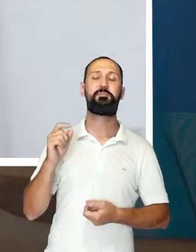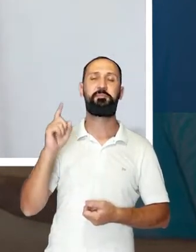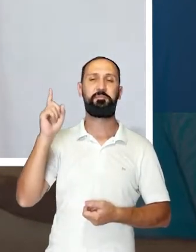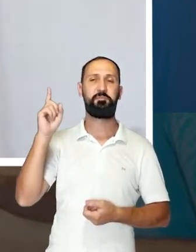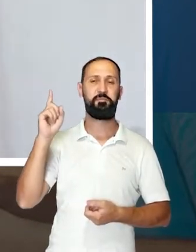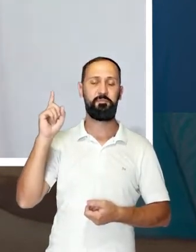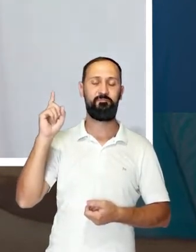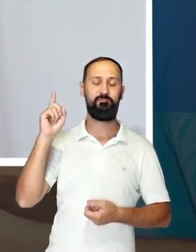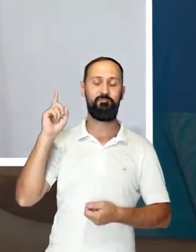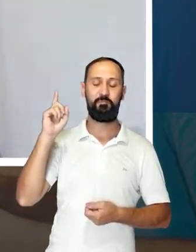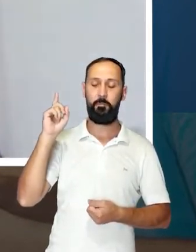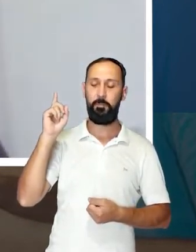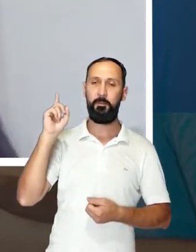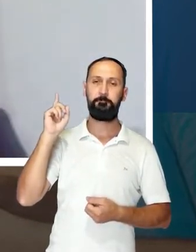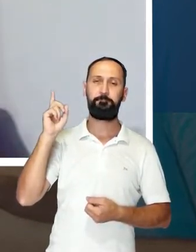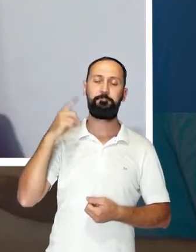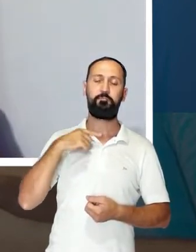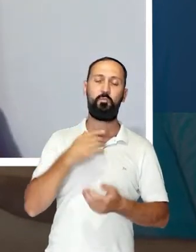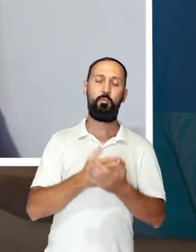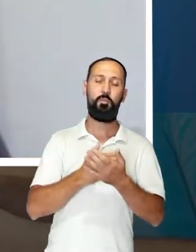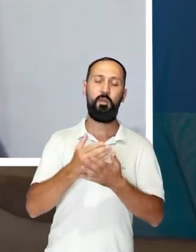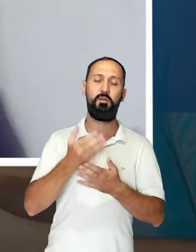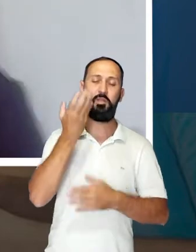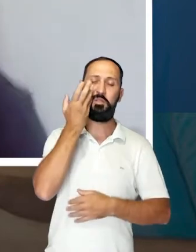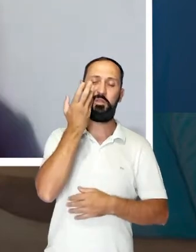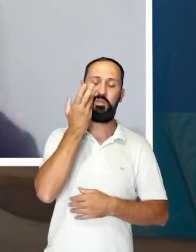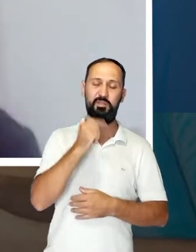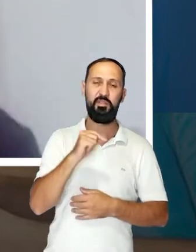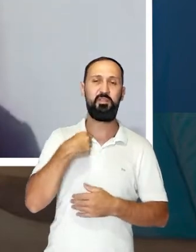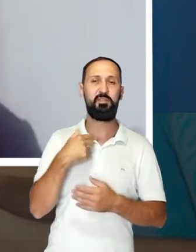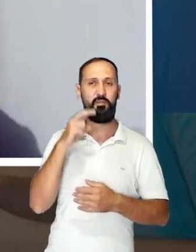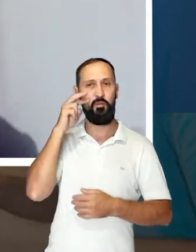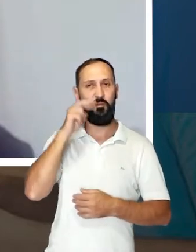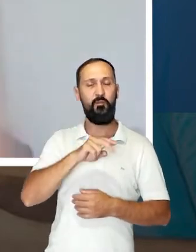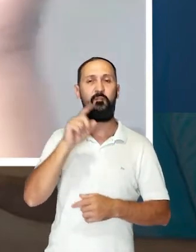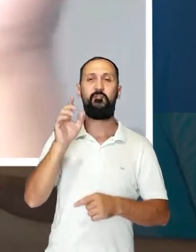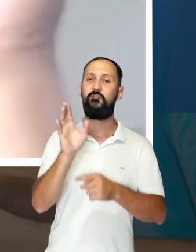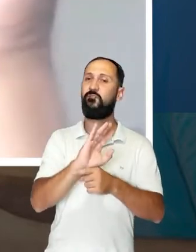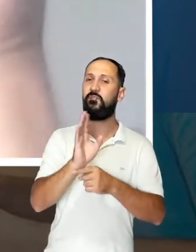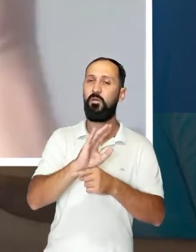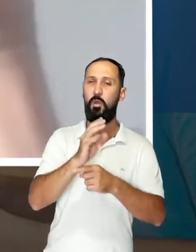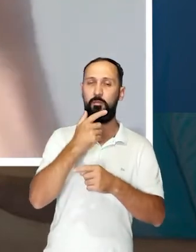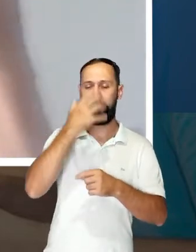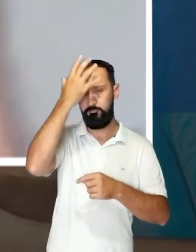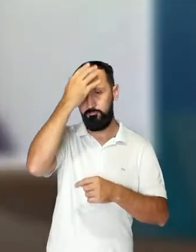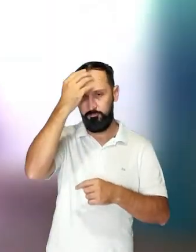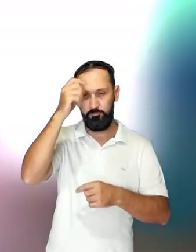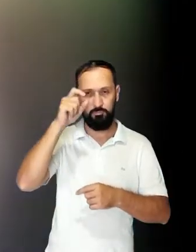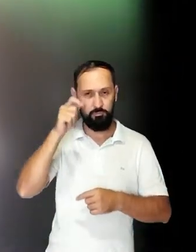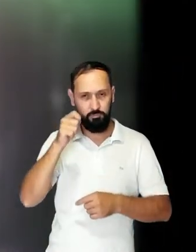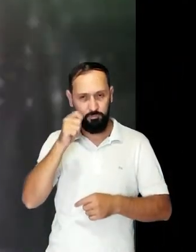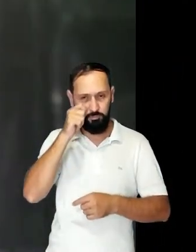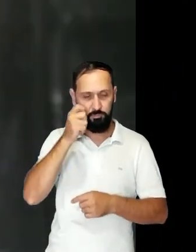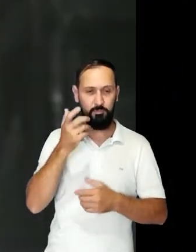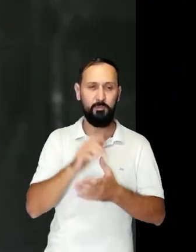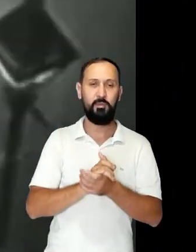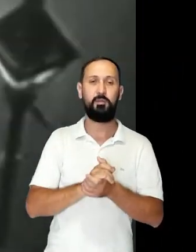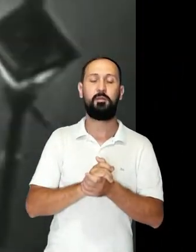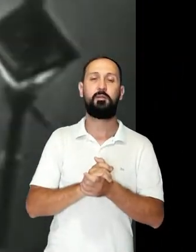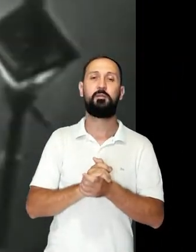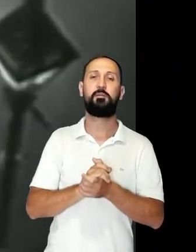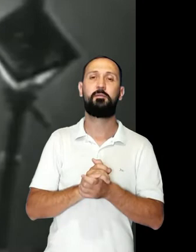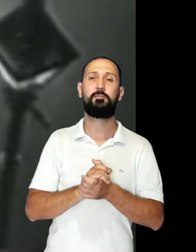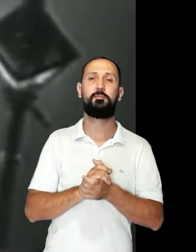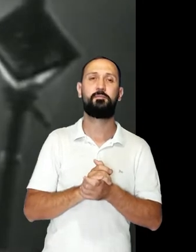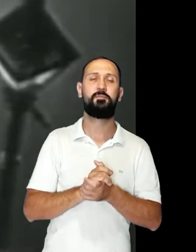Esse aqui foi digamos, desde criança também, porque assistia muitos filmes de Sherlock Holmes, né?